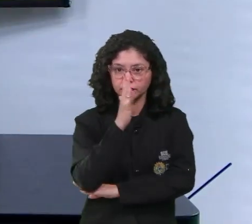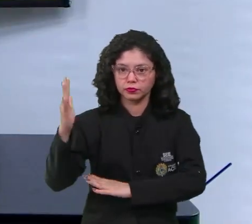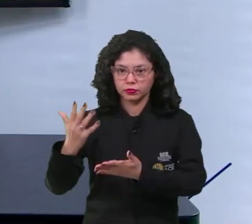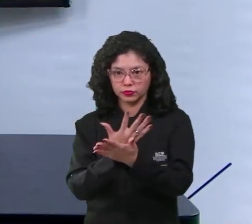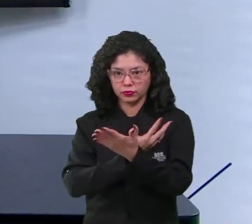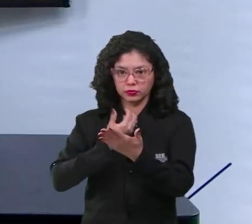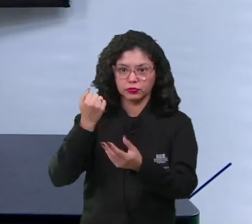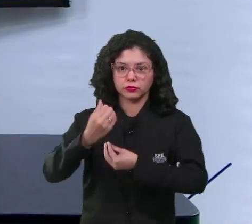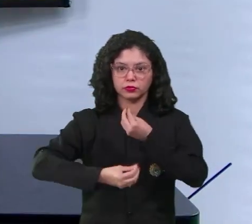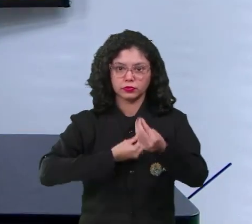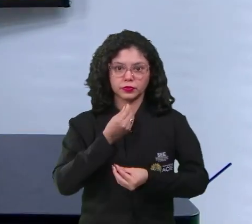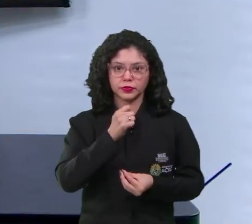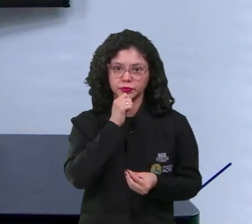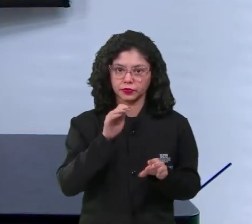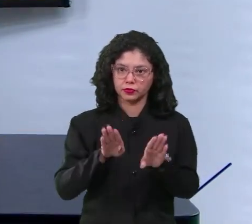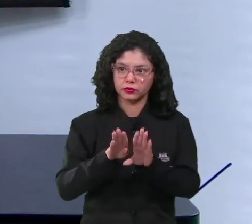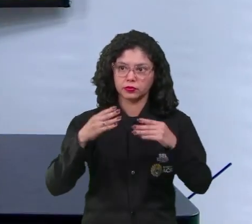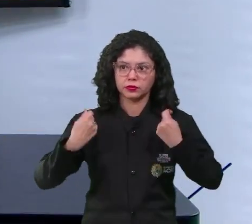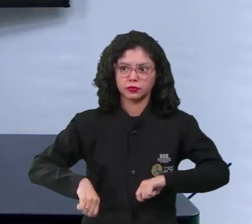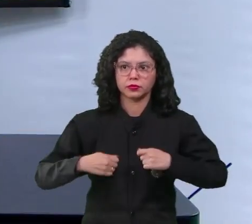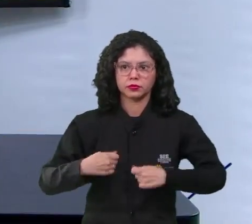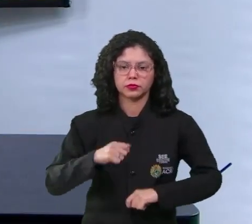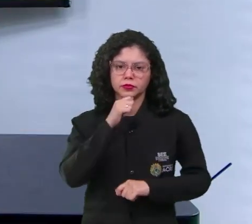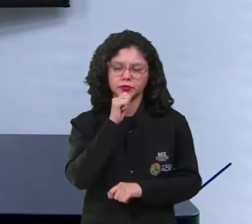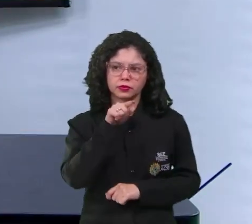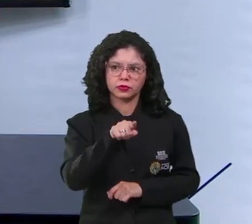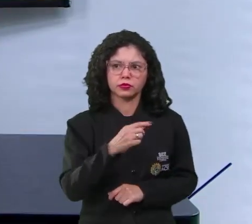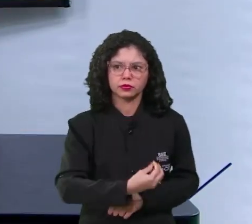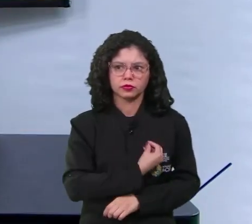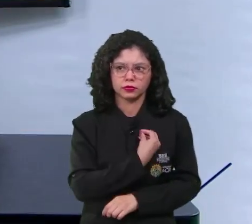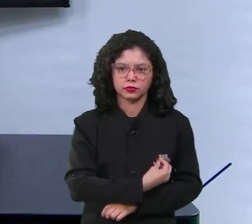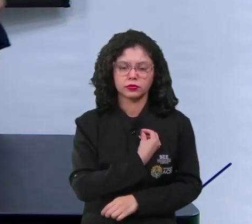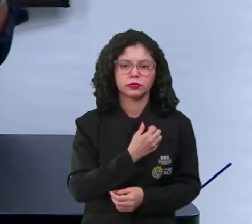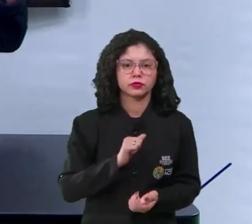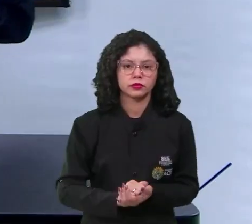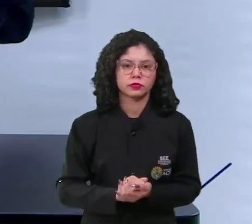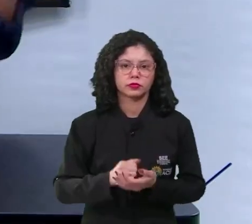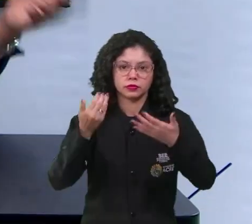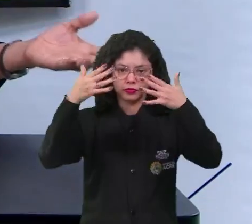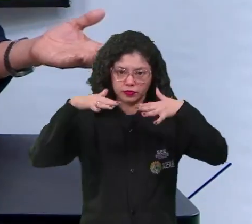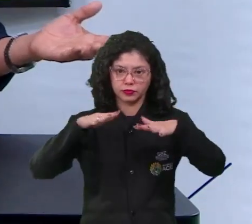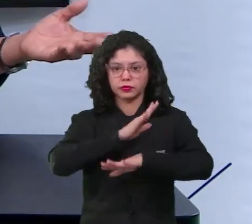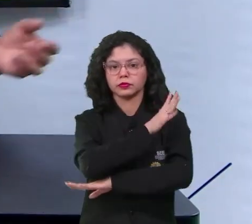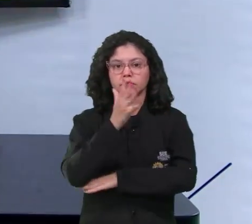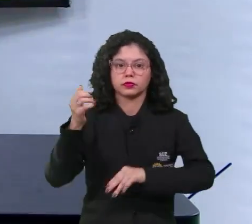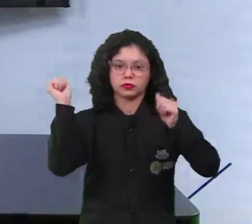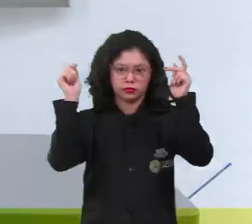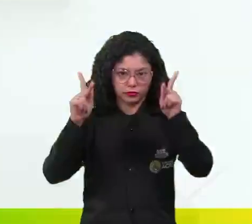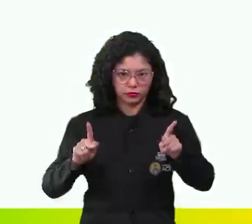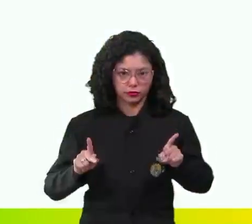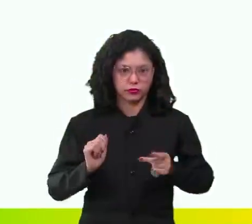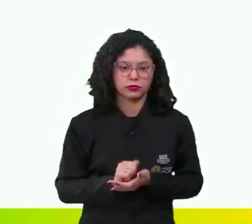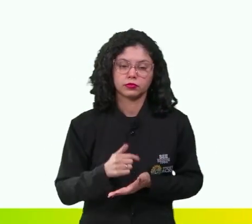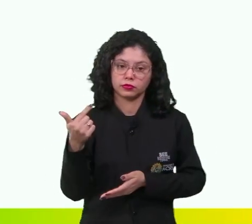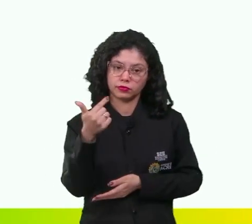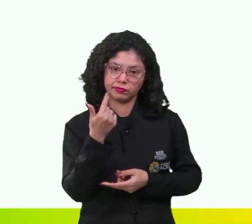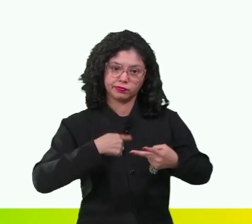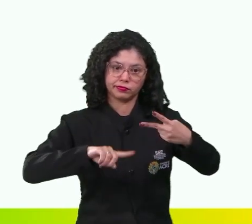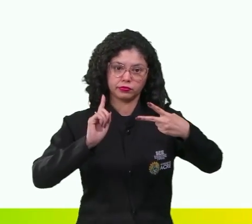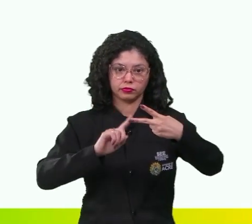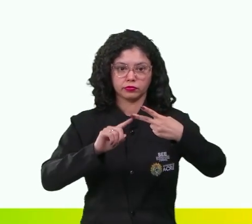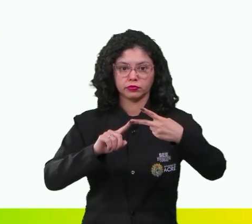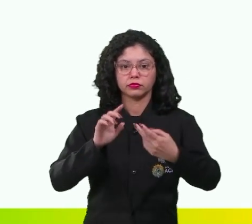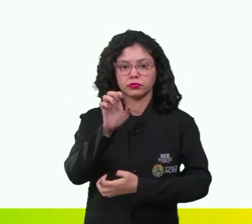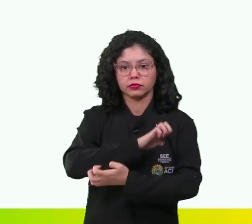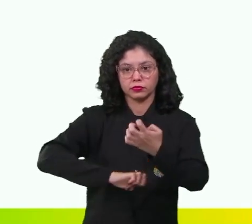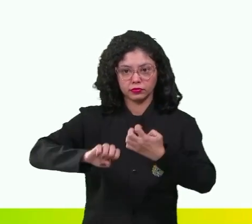tiravam aquilo que necessitavam para a sobrevivência e deixavam a natureza em paz. Num segundo momento, nós